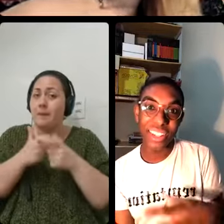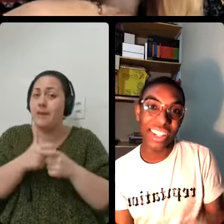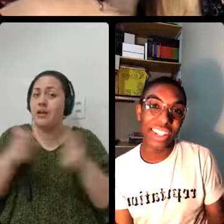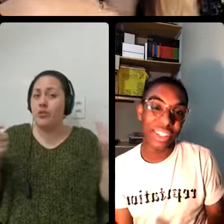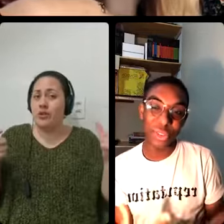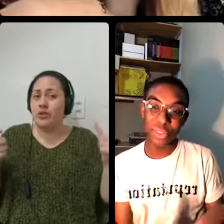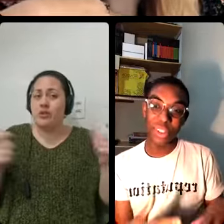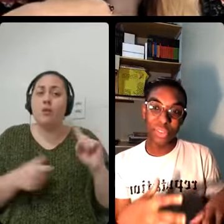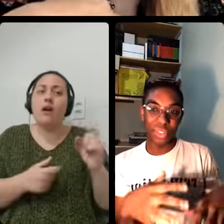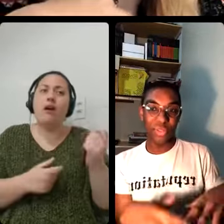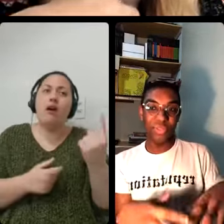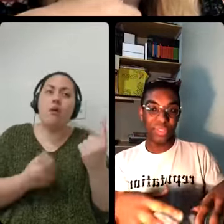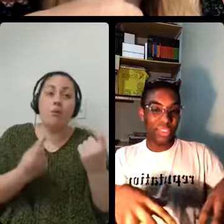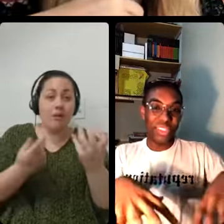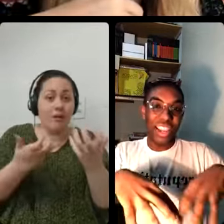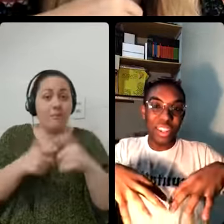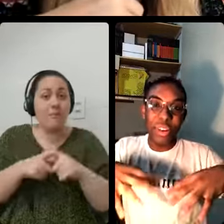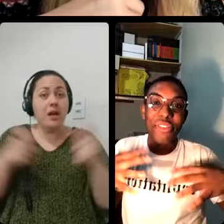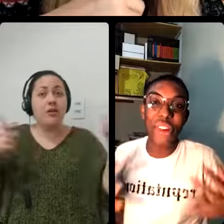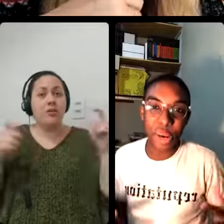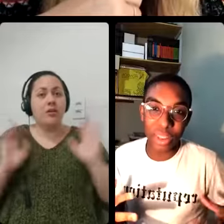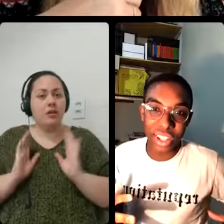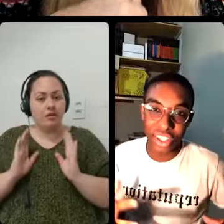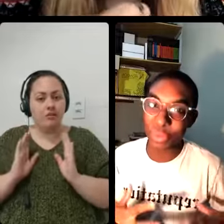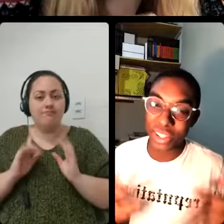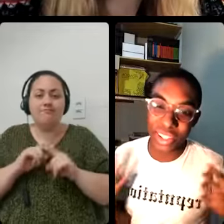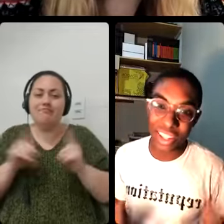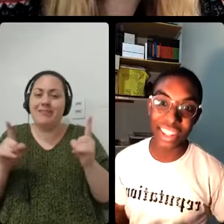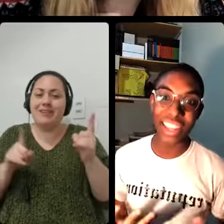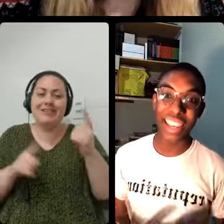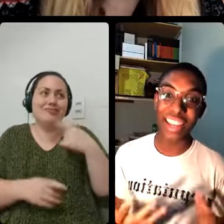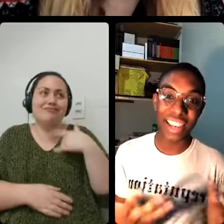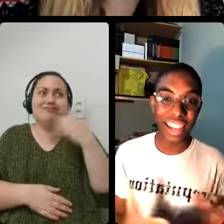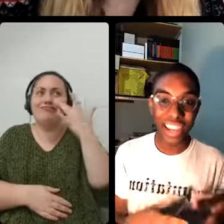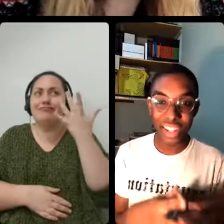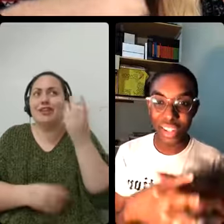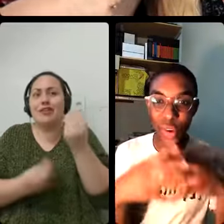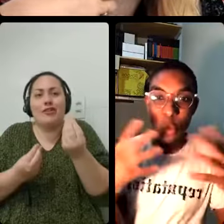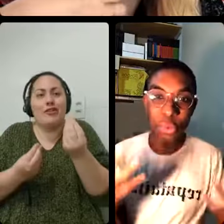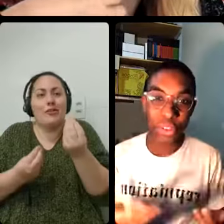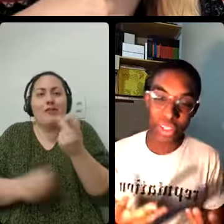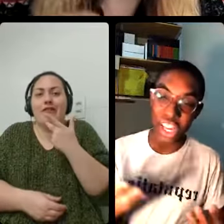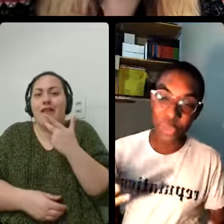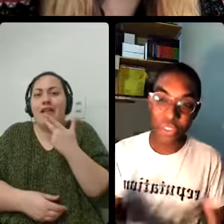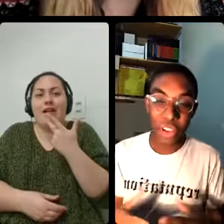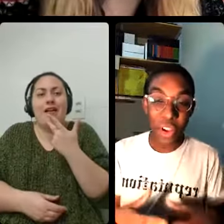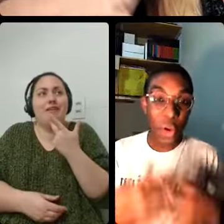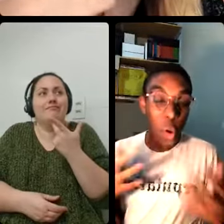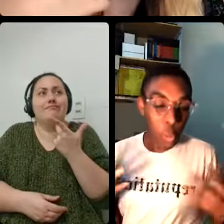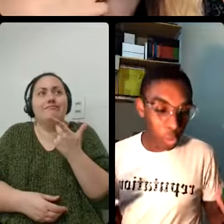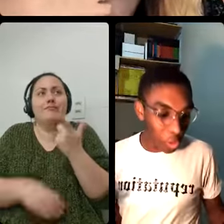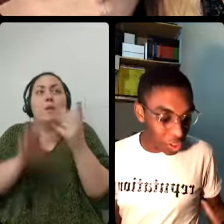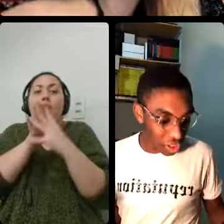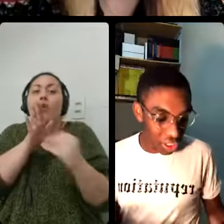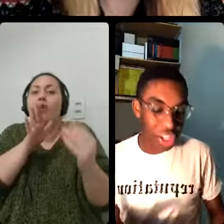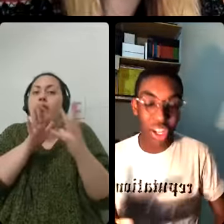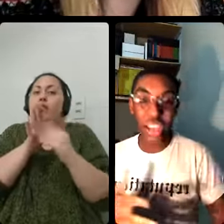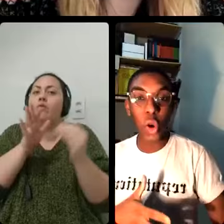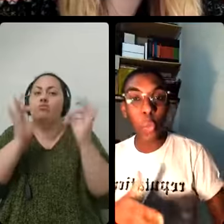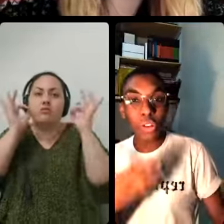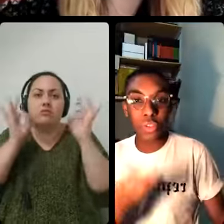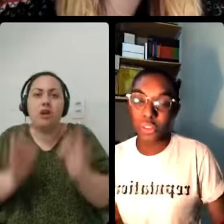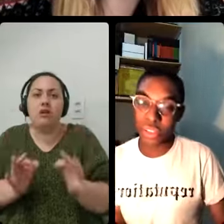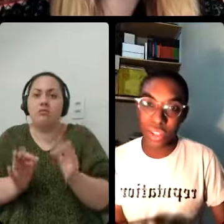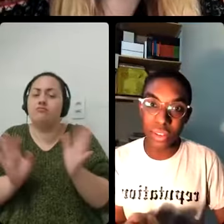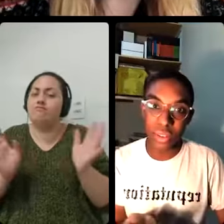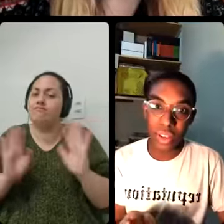aí eu não sei ainda uma fórmula. A gente precisa entender a gente como sociedade para ver onde a gente quer chegar e